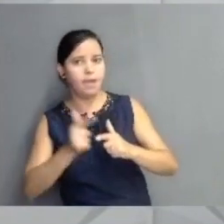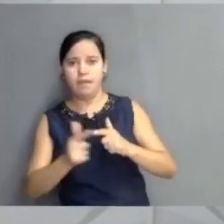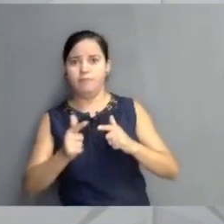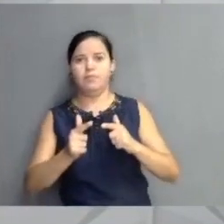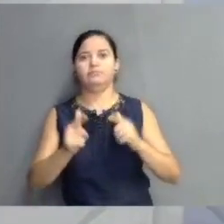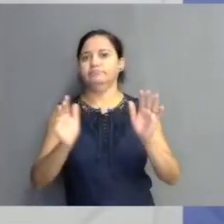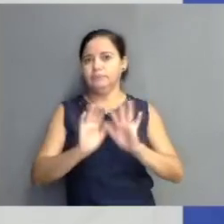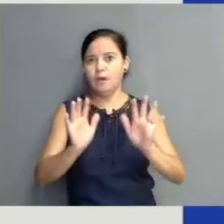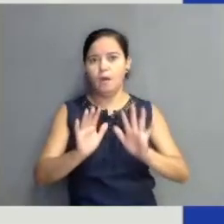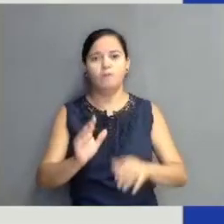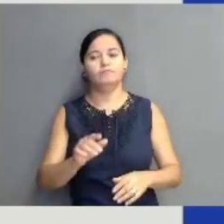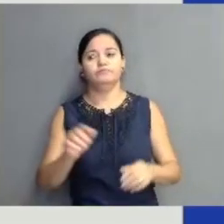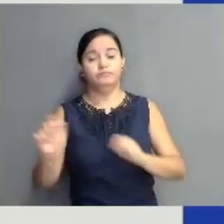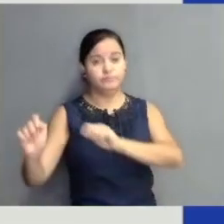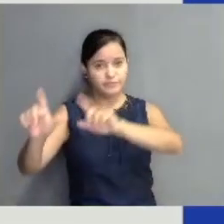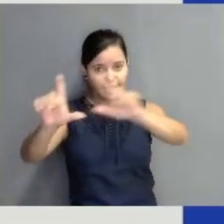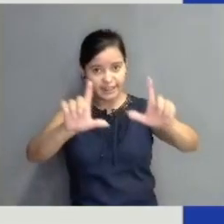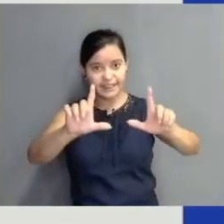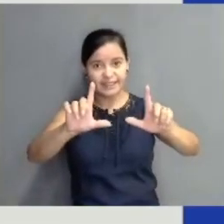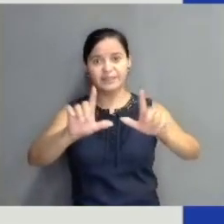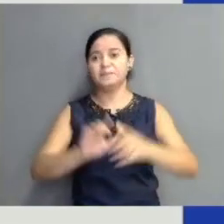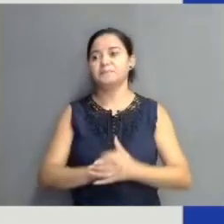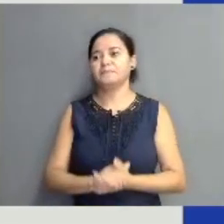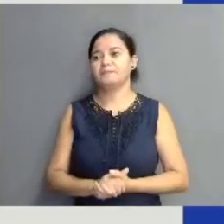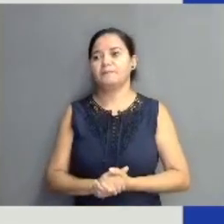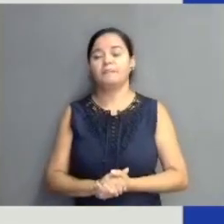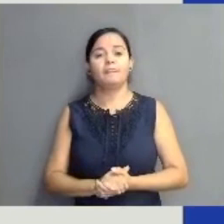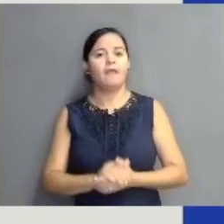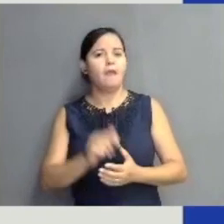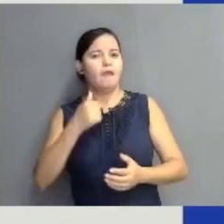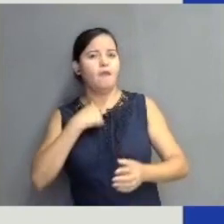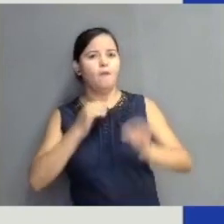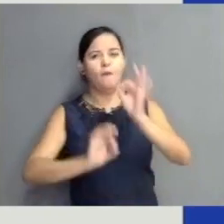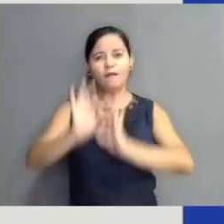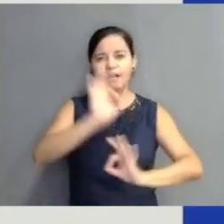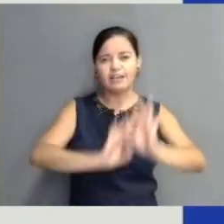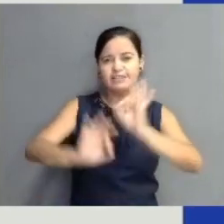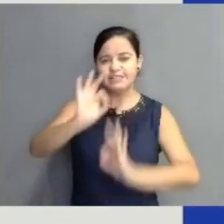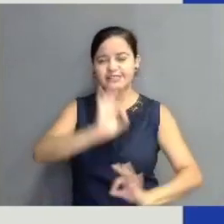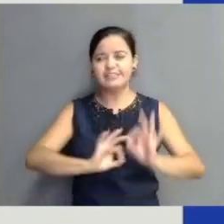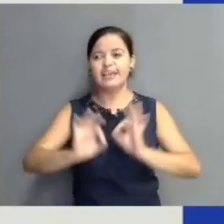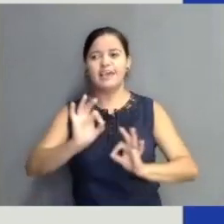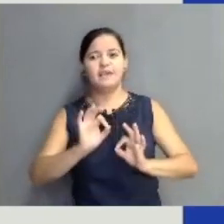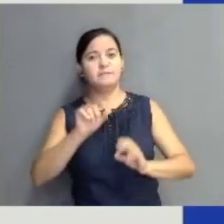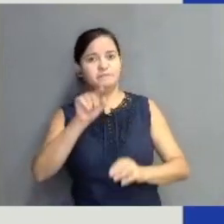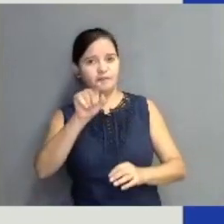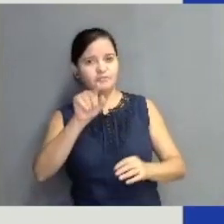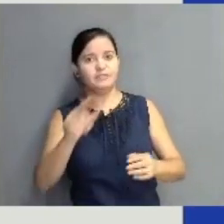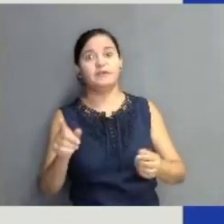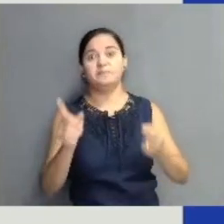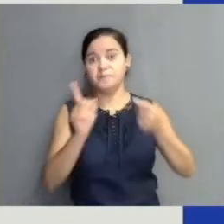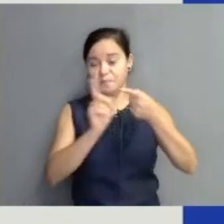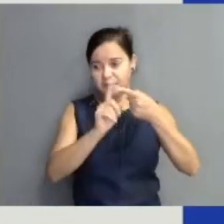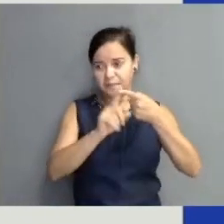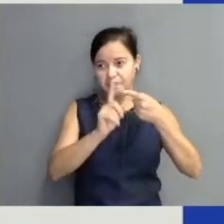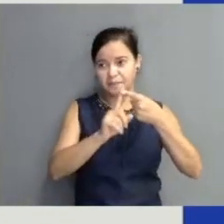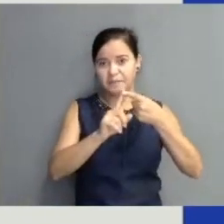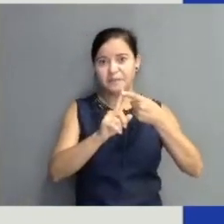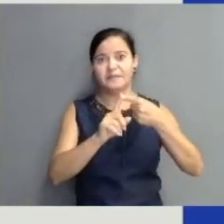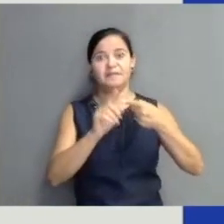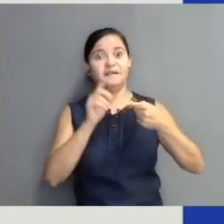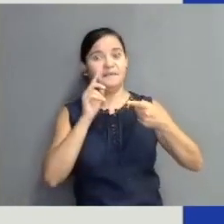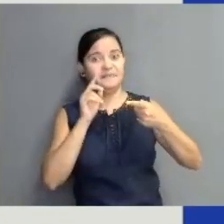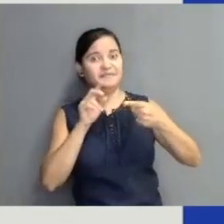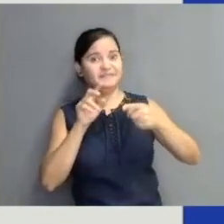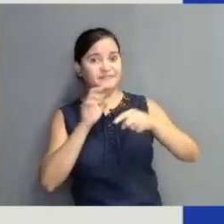ok? Vamos aqui para a nossa tela, que eu trouxe e preparei algumas dicas para você. Nossa dica número 1, aí na cor